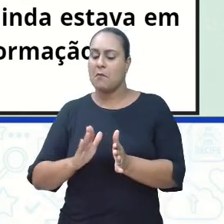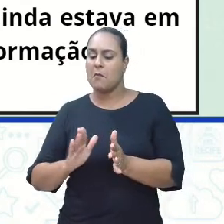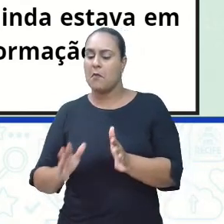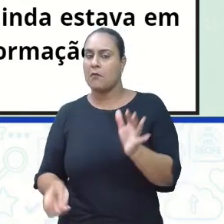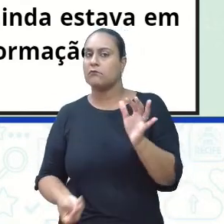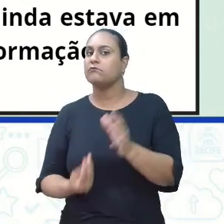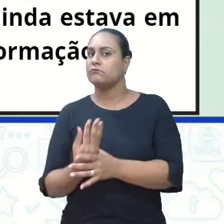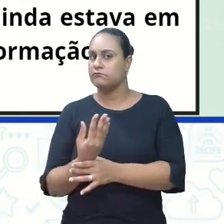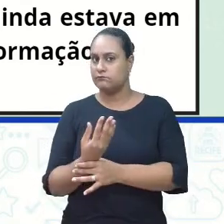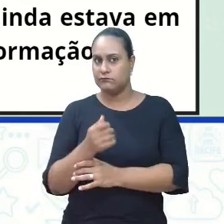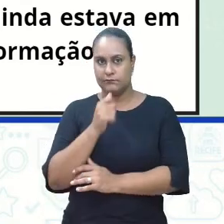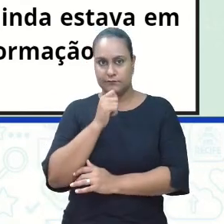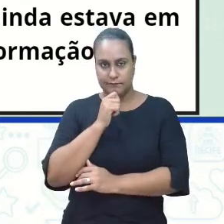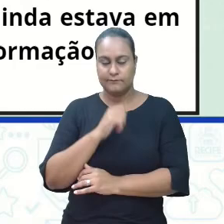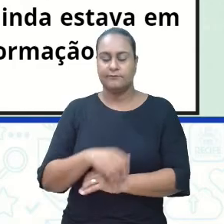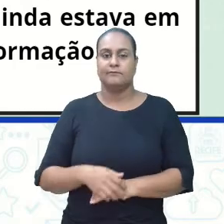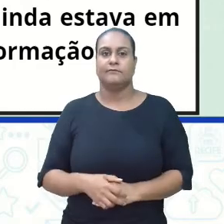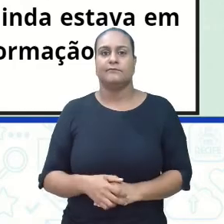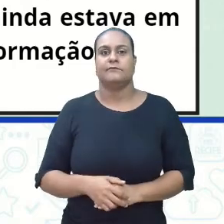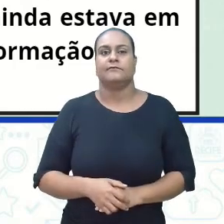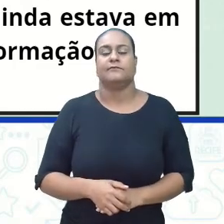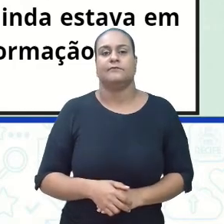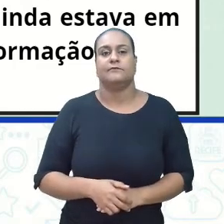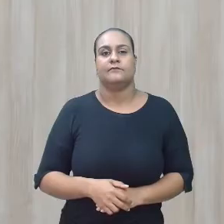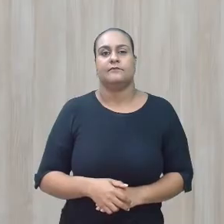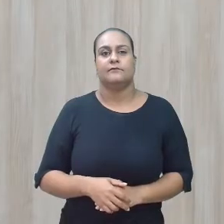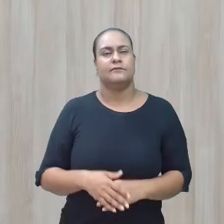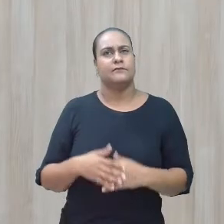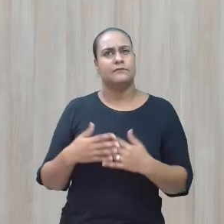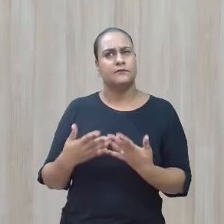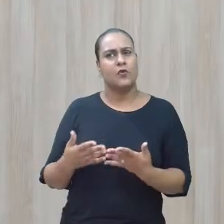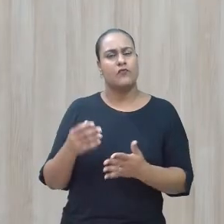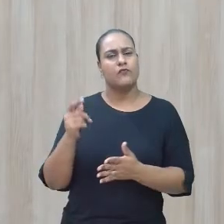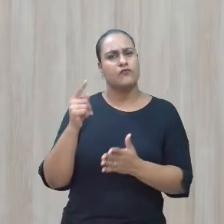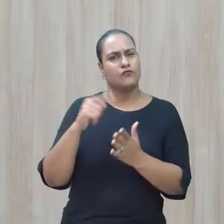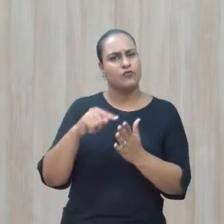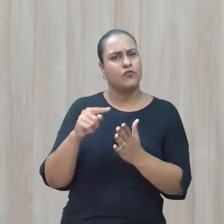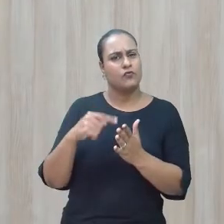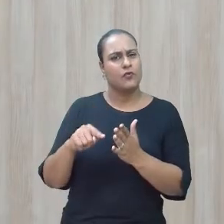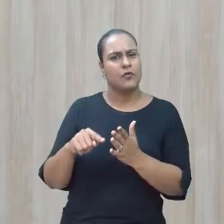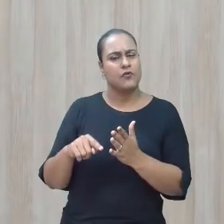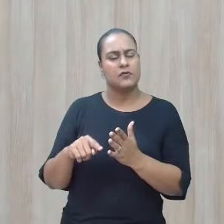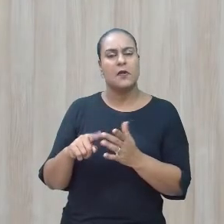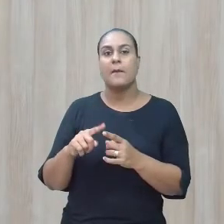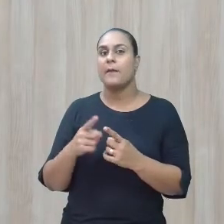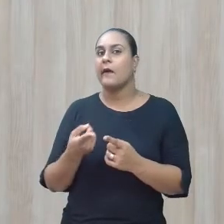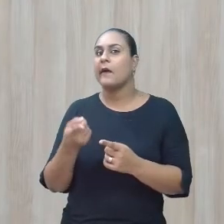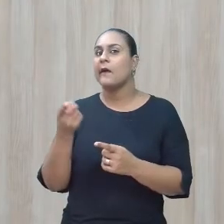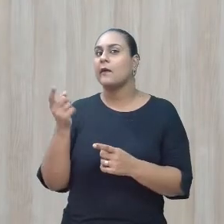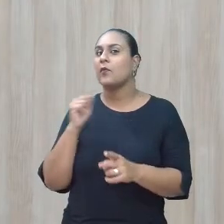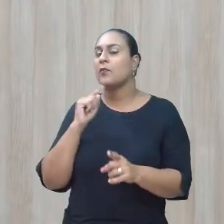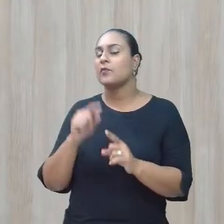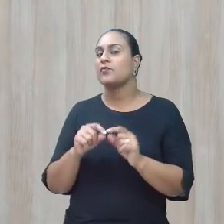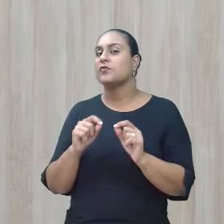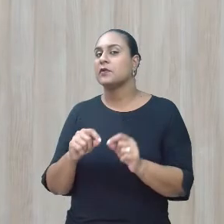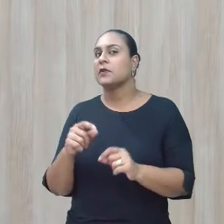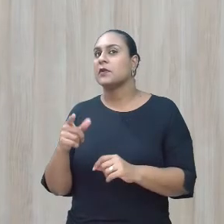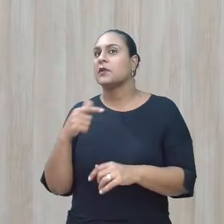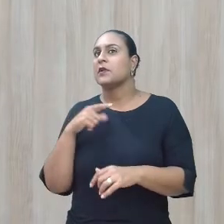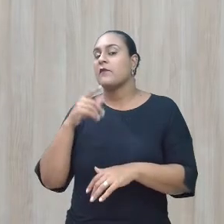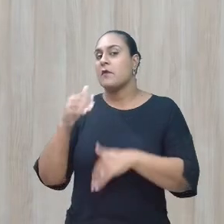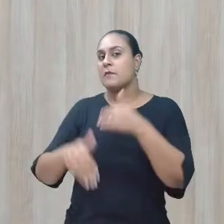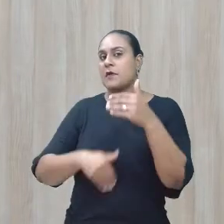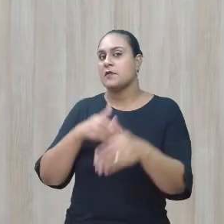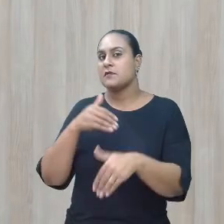processo de formação. Né? Então, deixa eu corrigir aqui, né, que mas a ideia é que nós tivemos uma participação